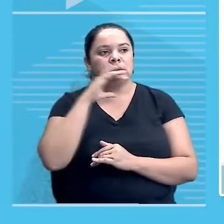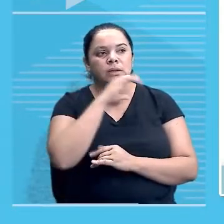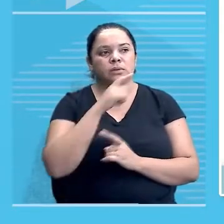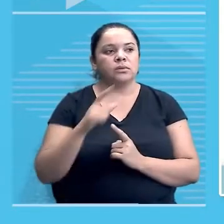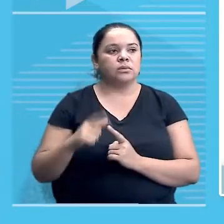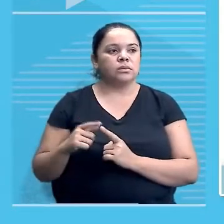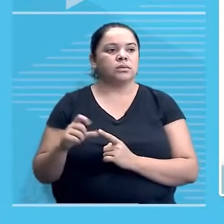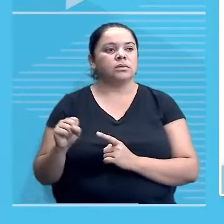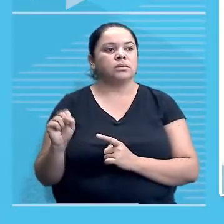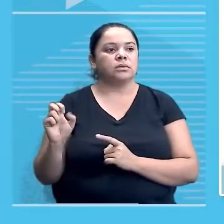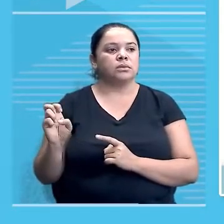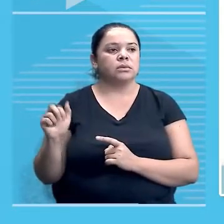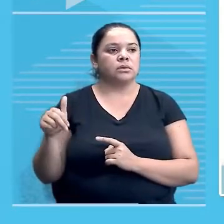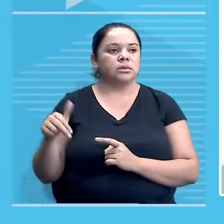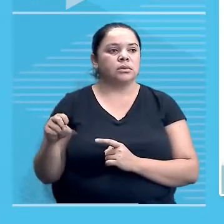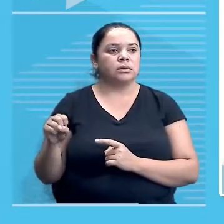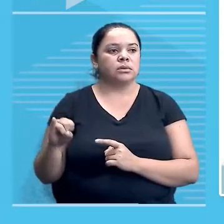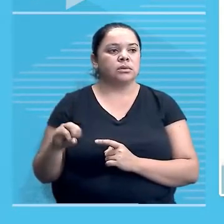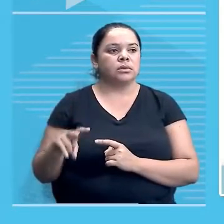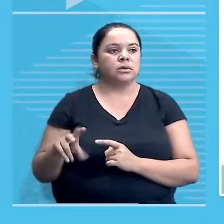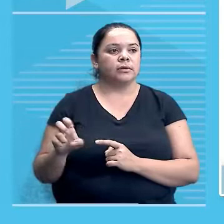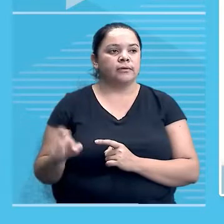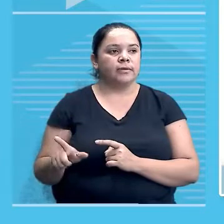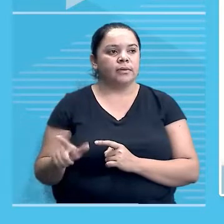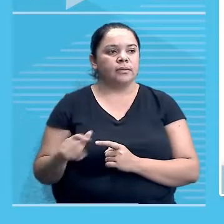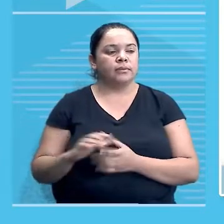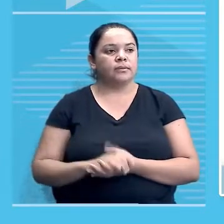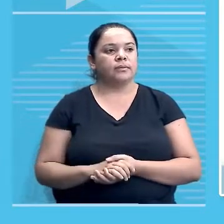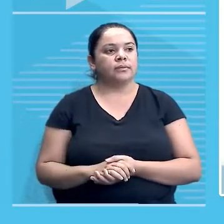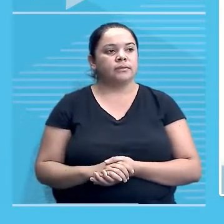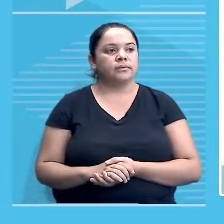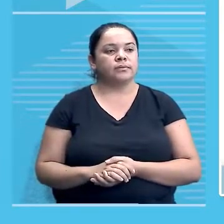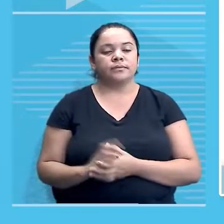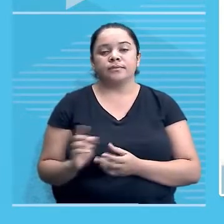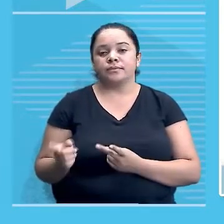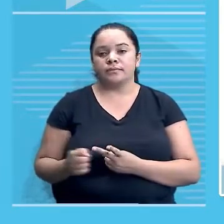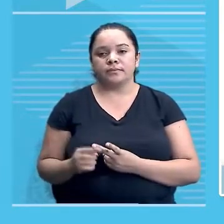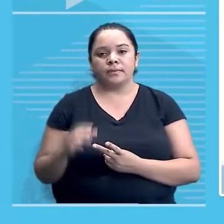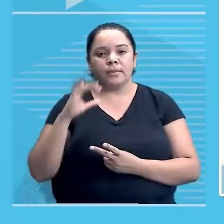Temos também o calor classificado como latente.